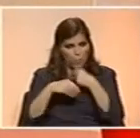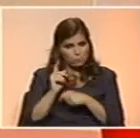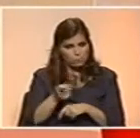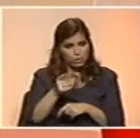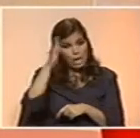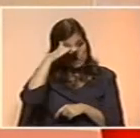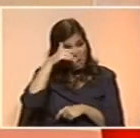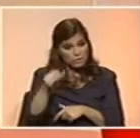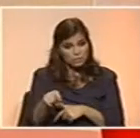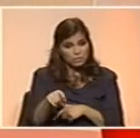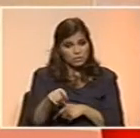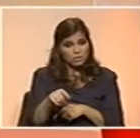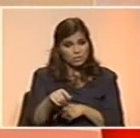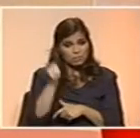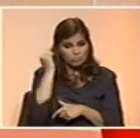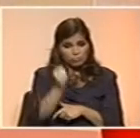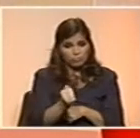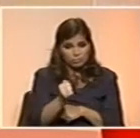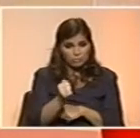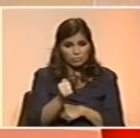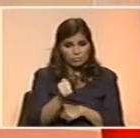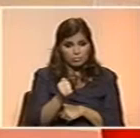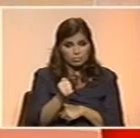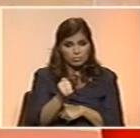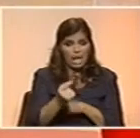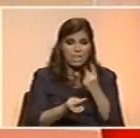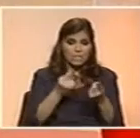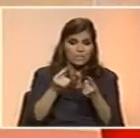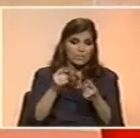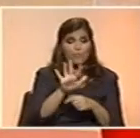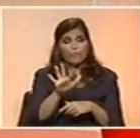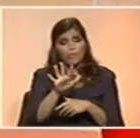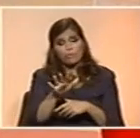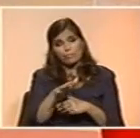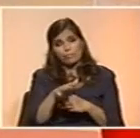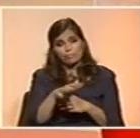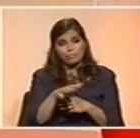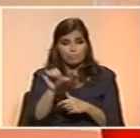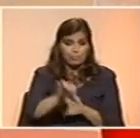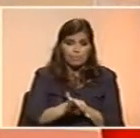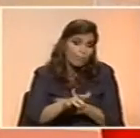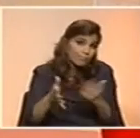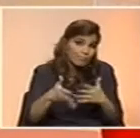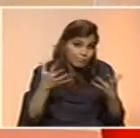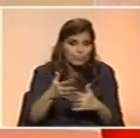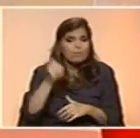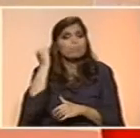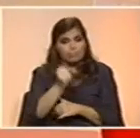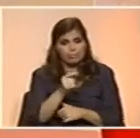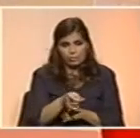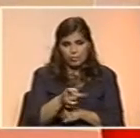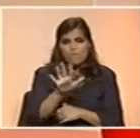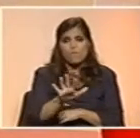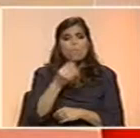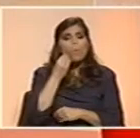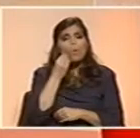Os animais são abatidos, às vezes até de forma mais cruel ou menos cruel, e que são abatidos. A forma como é